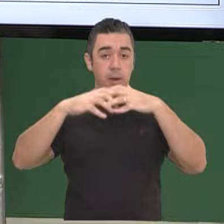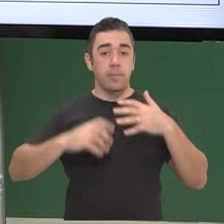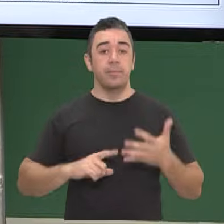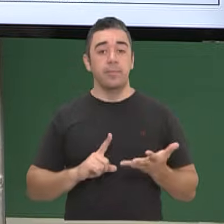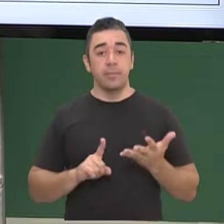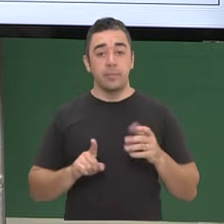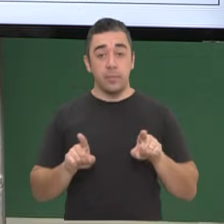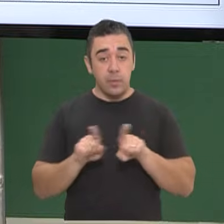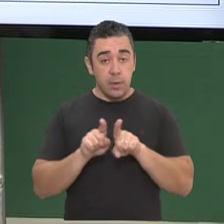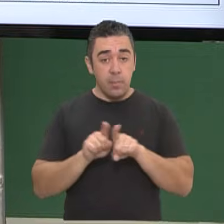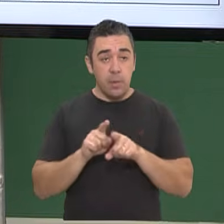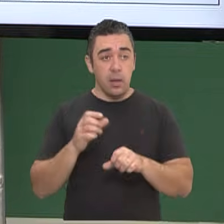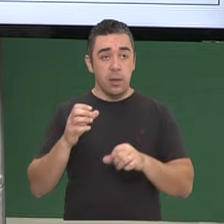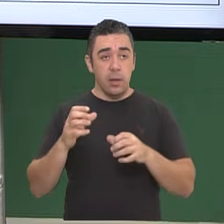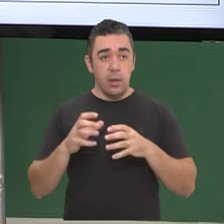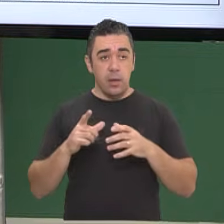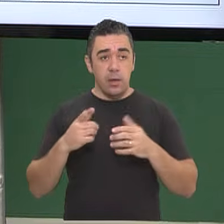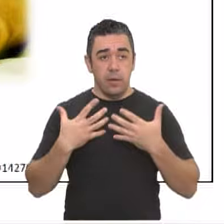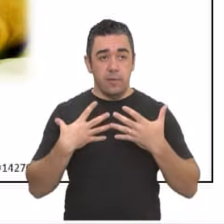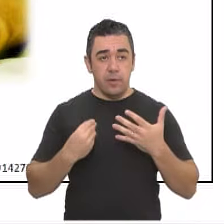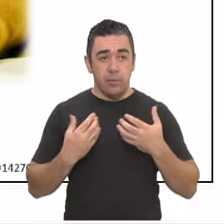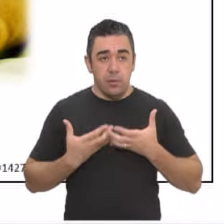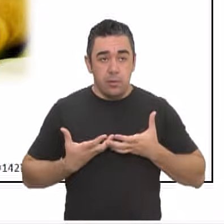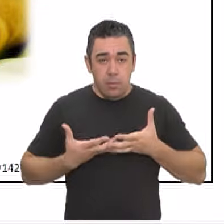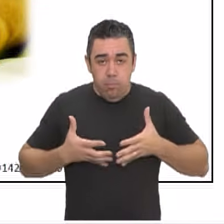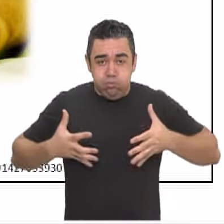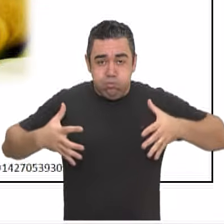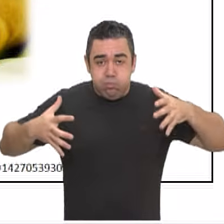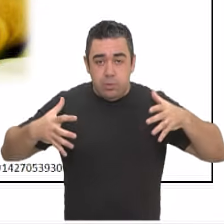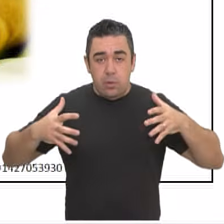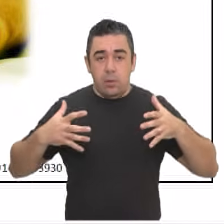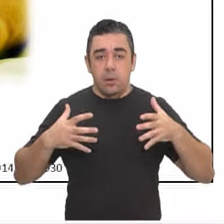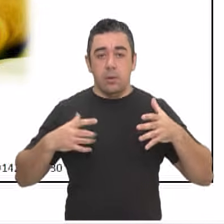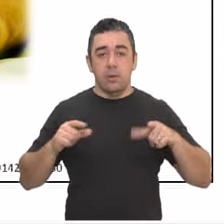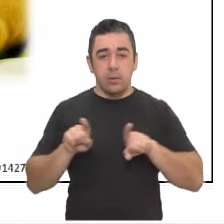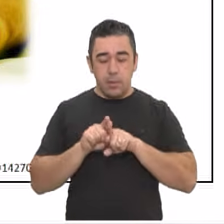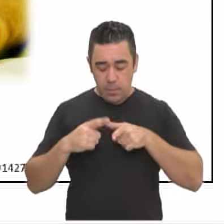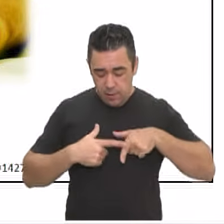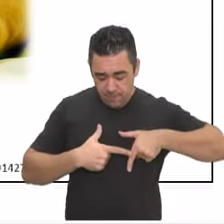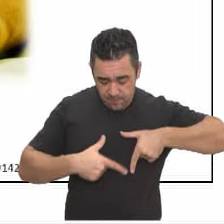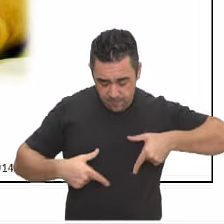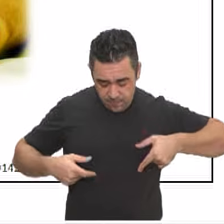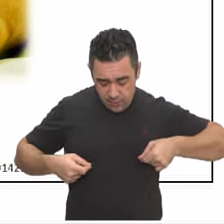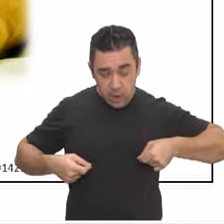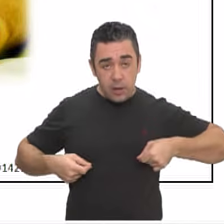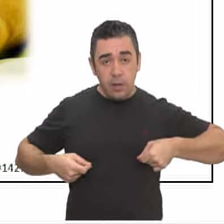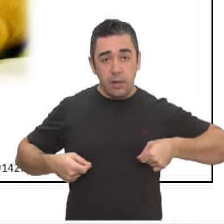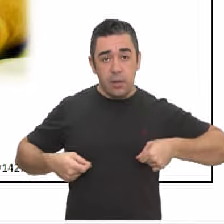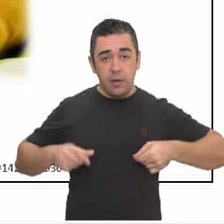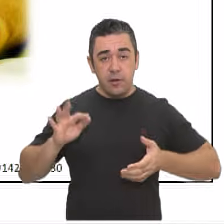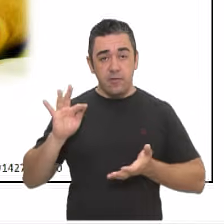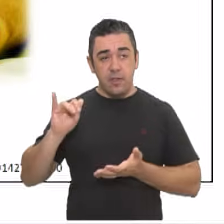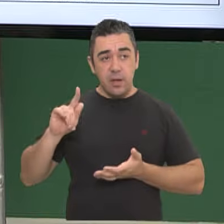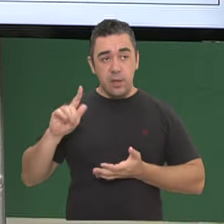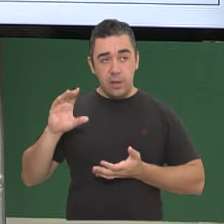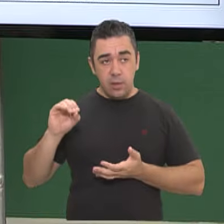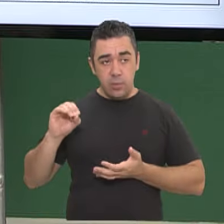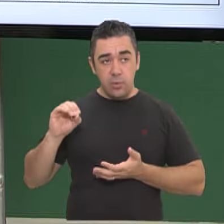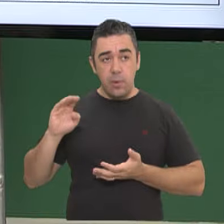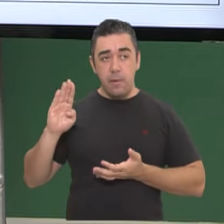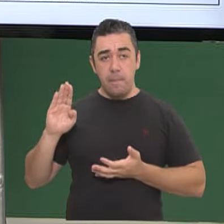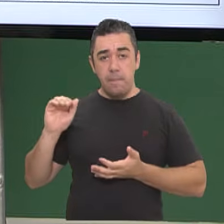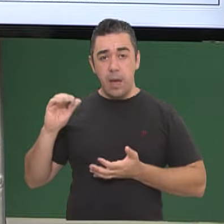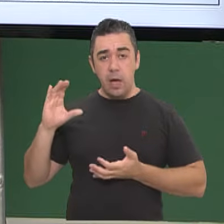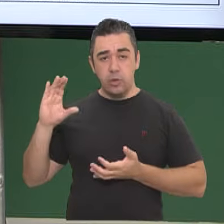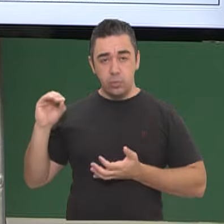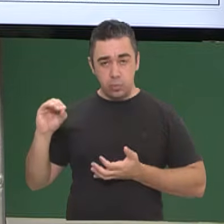figura aqui também, né? A criança nasce toda inchadinha ali. Fígado e baço aumentados. Aqui a gente tem uma figura mostrando o fígado de uma